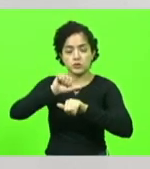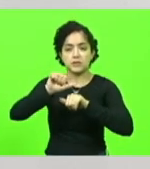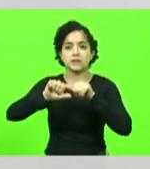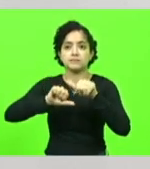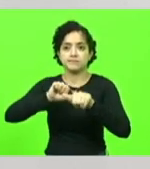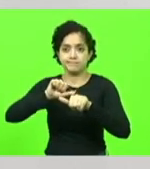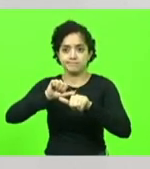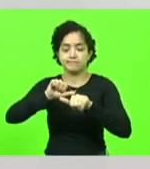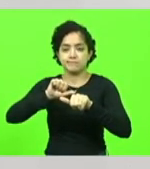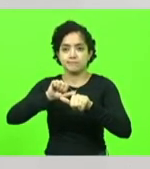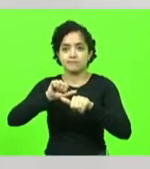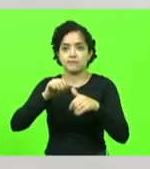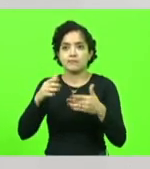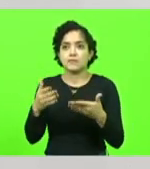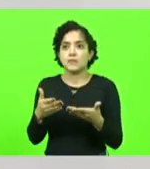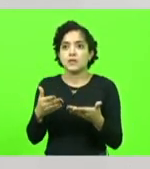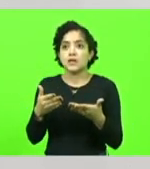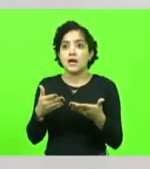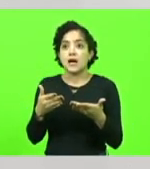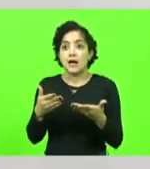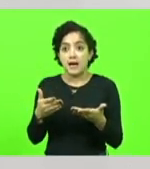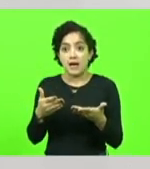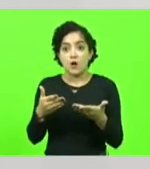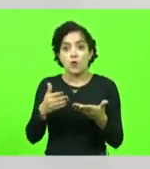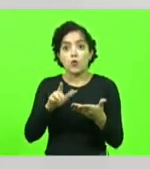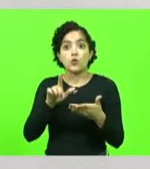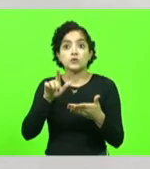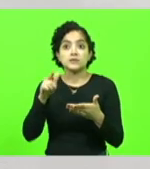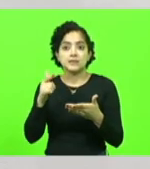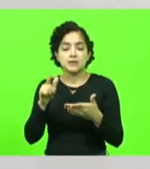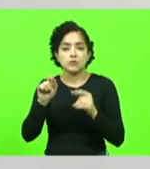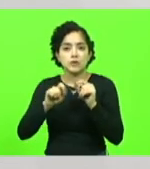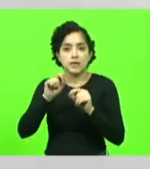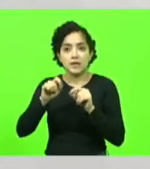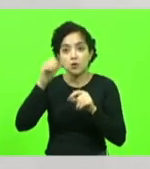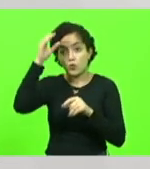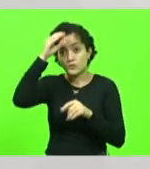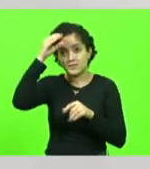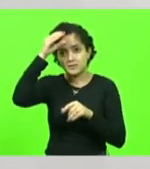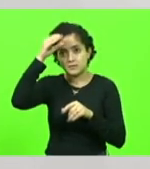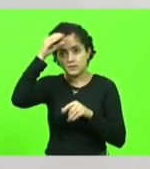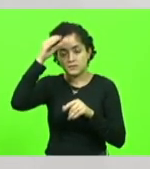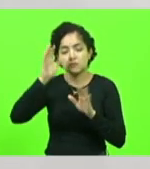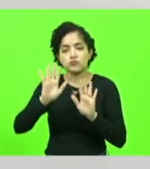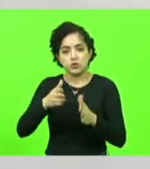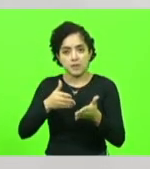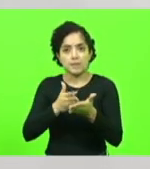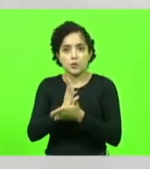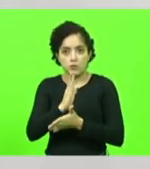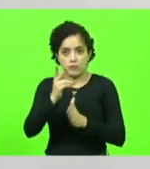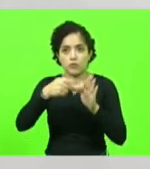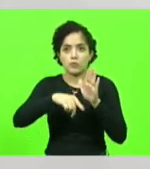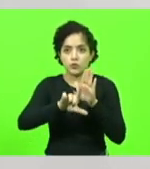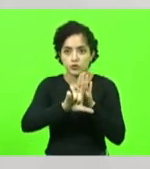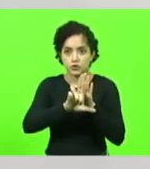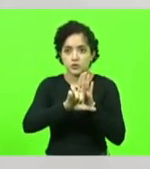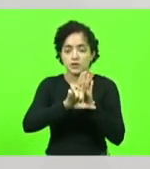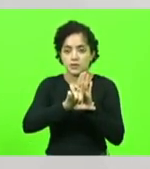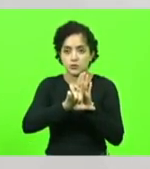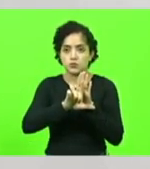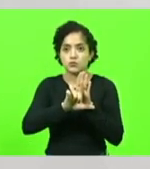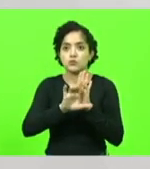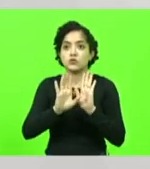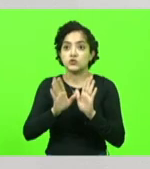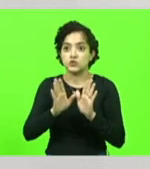multa. E a outra ação é conscientização, e nós já aprovamos um projeto de lei, foi sancionado